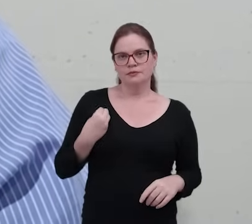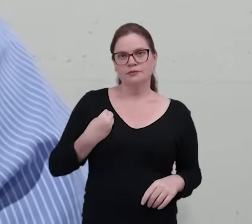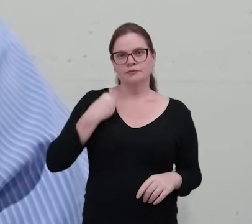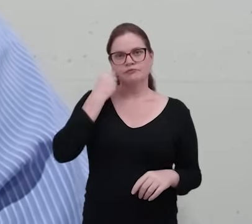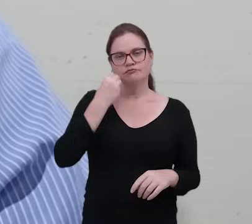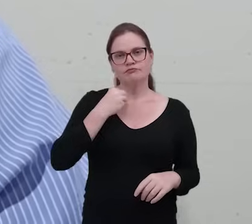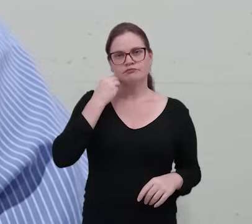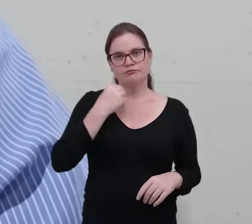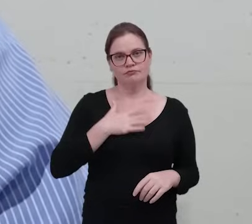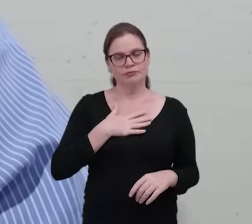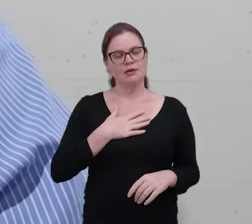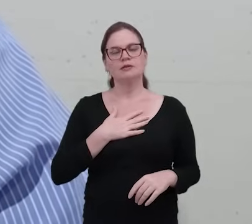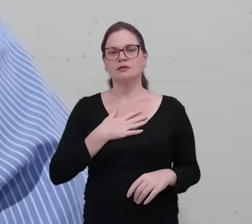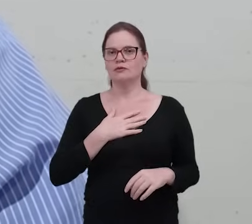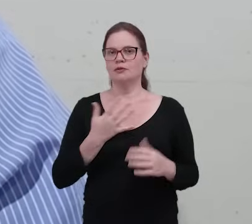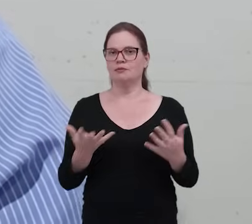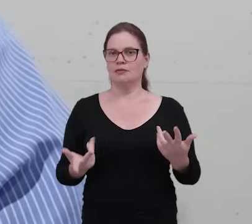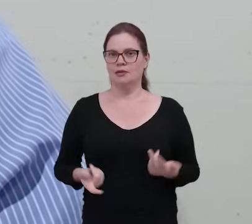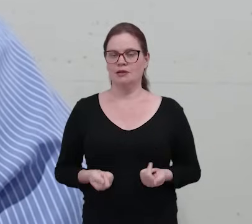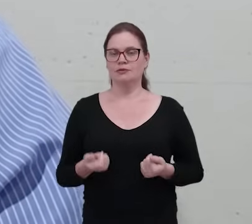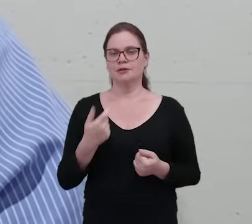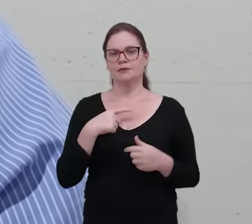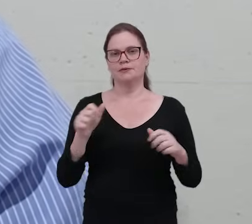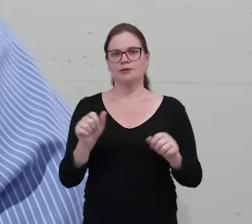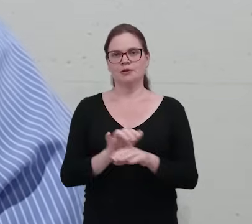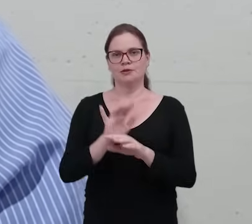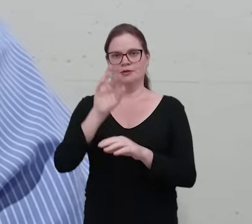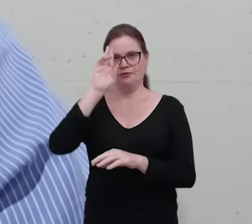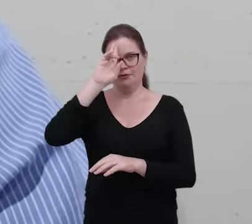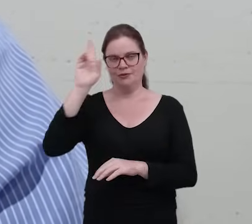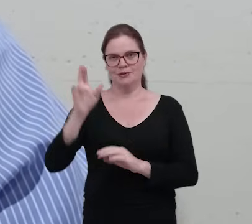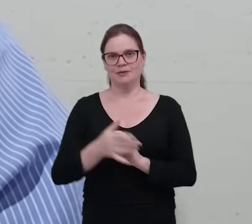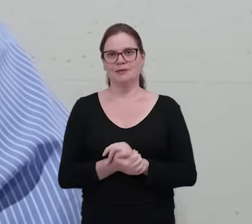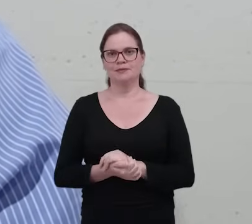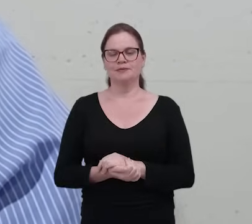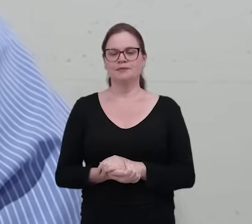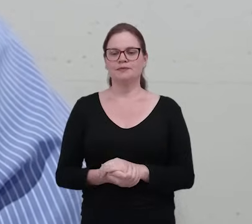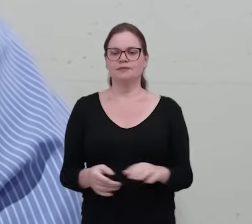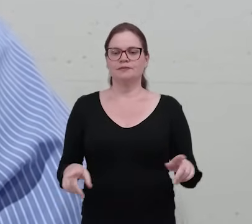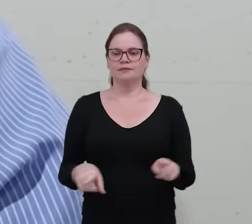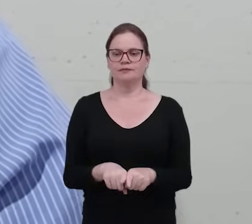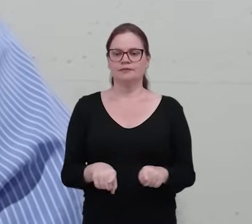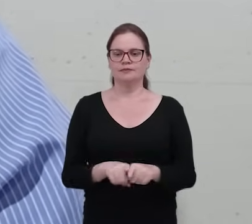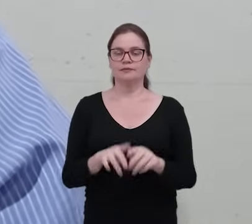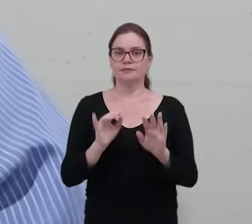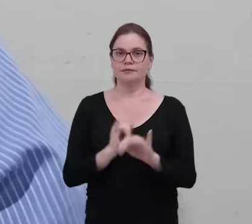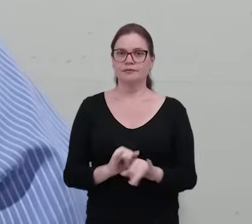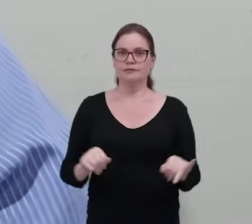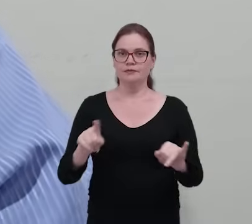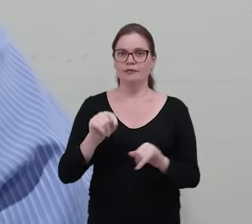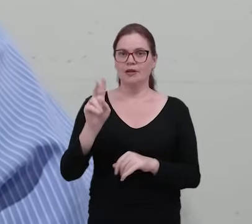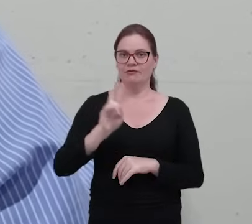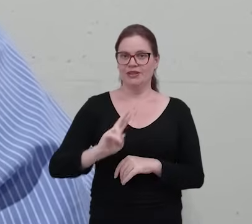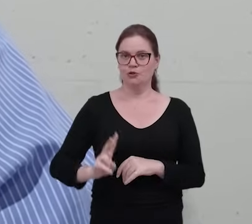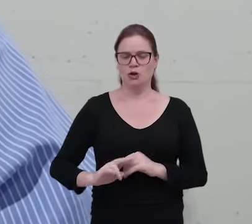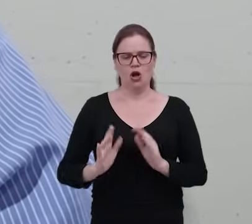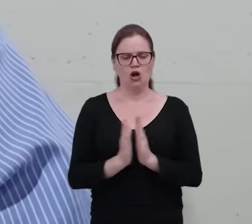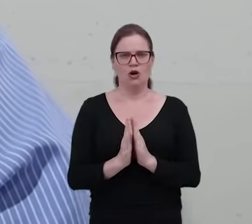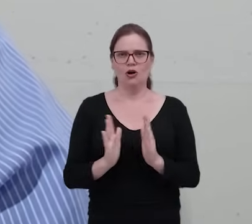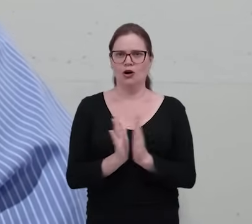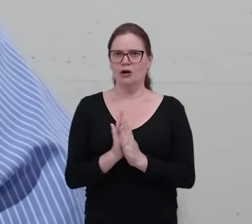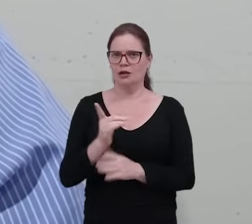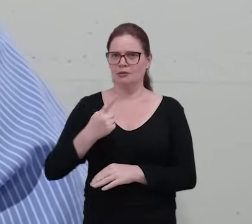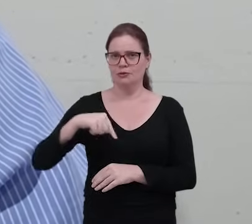disso enriqueceu a minha vida e eu glorifico o nome do Senhor. Queria dizer para os irmãos que os irmãos da Venezuela oram muito